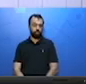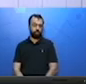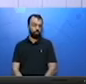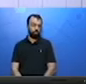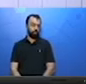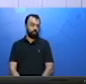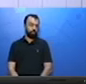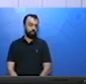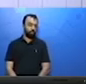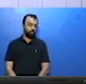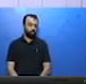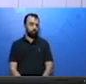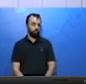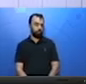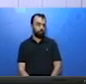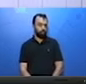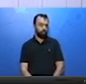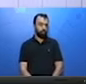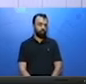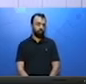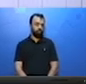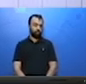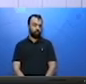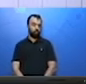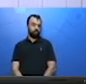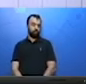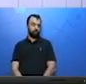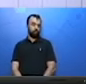Agora é o contrário. Deu os pontos,